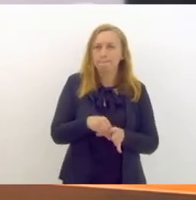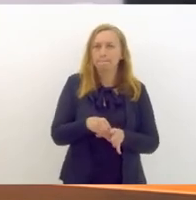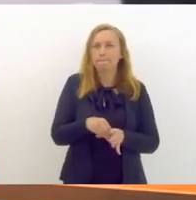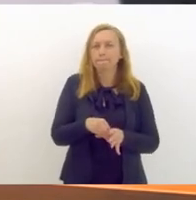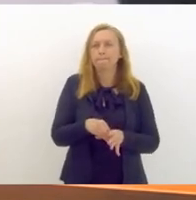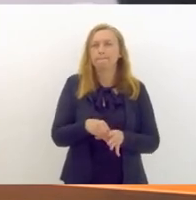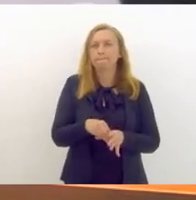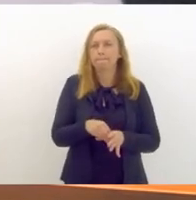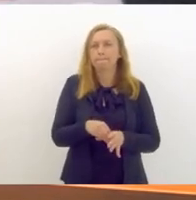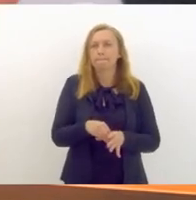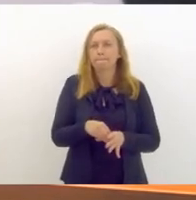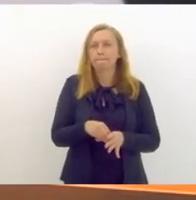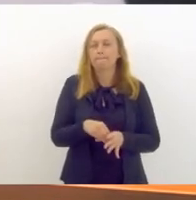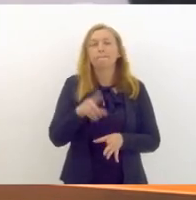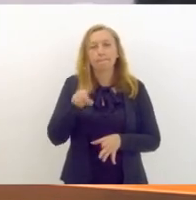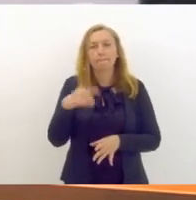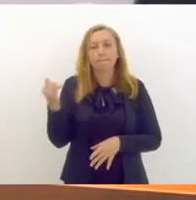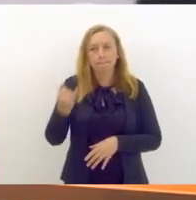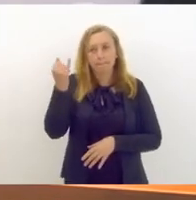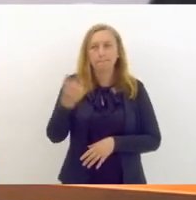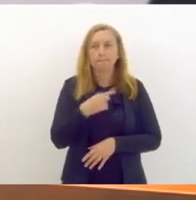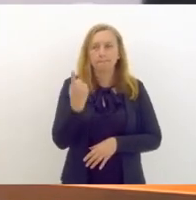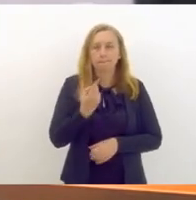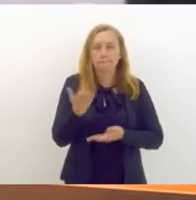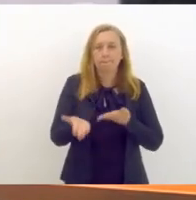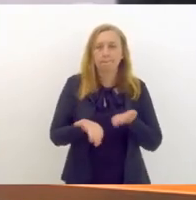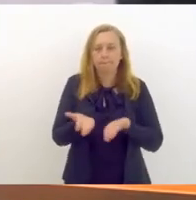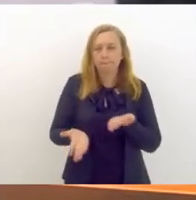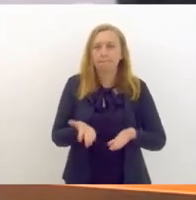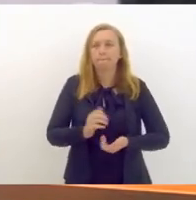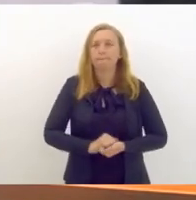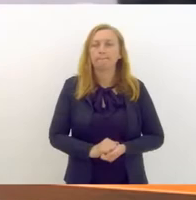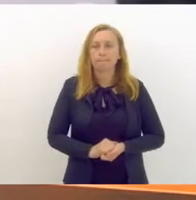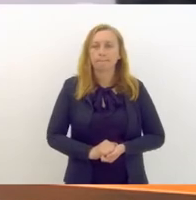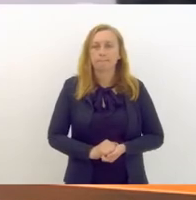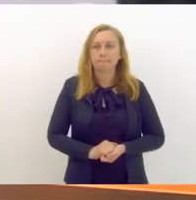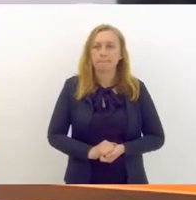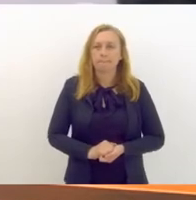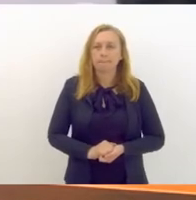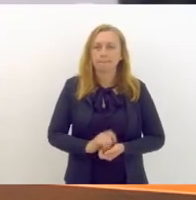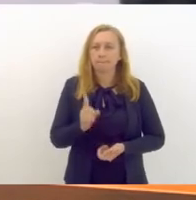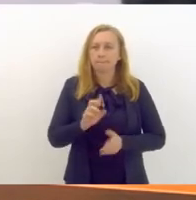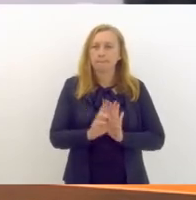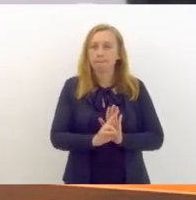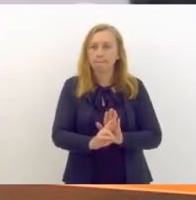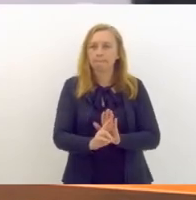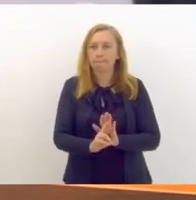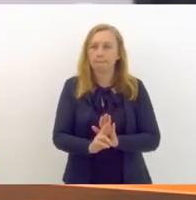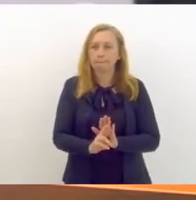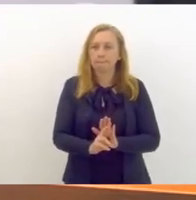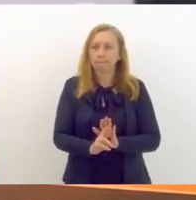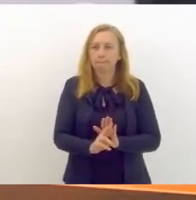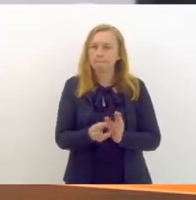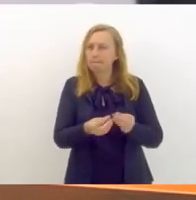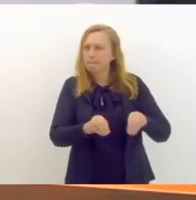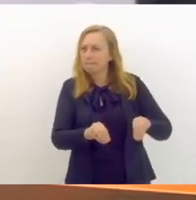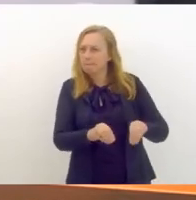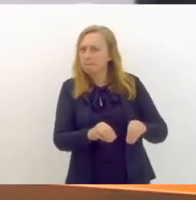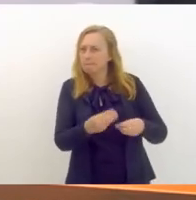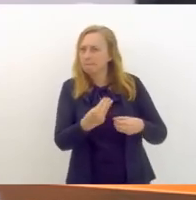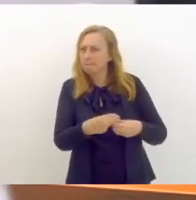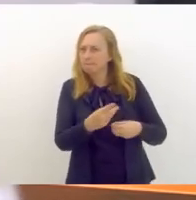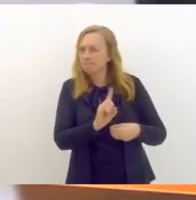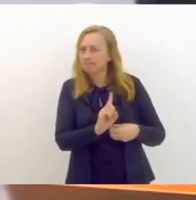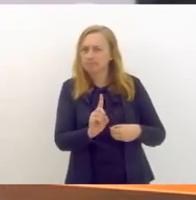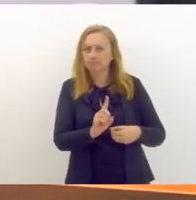Paraíba porque elas são consideradas importantes para a gente conservar. E isso não representa um prejuízo para o município,